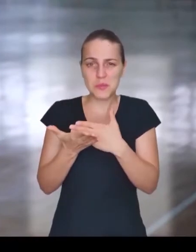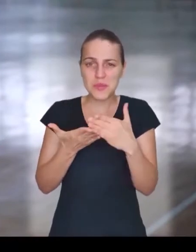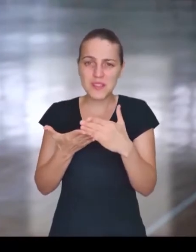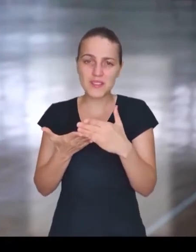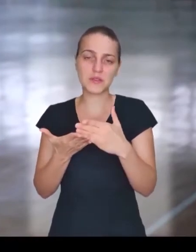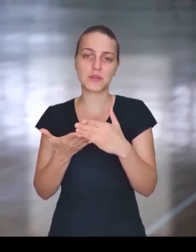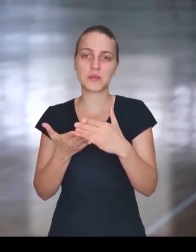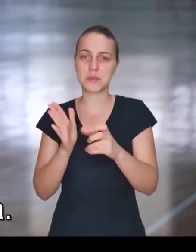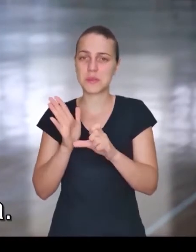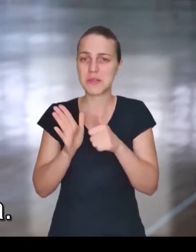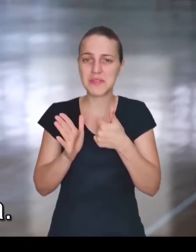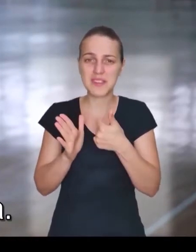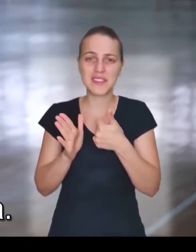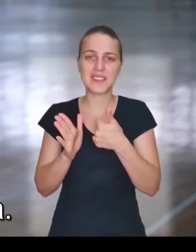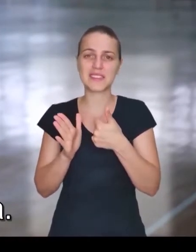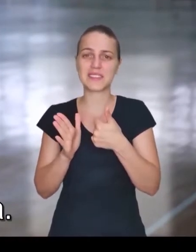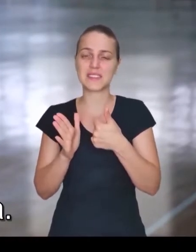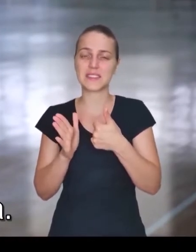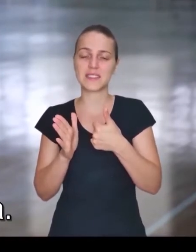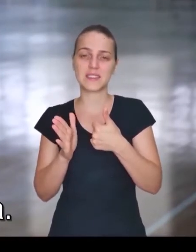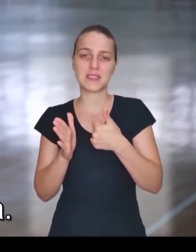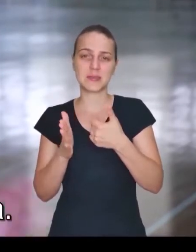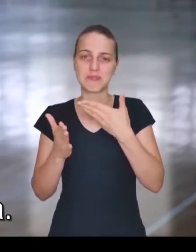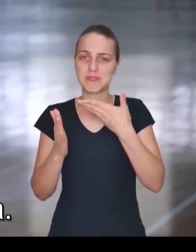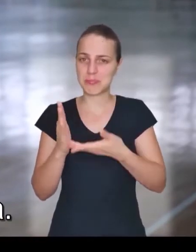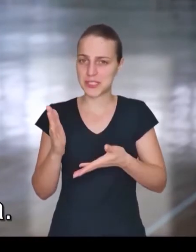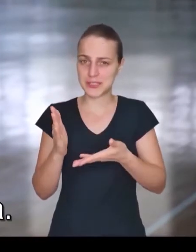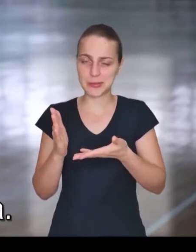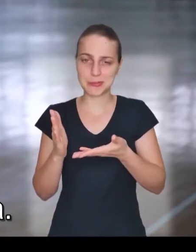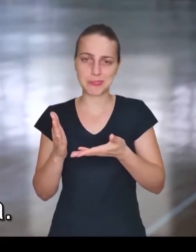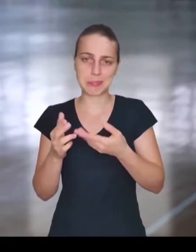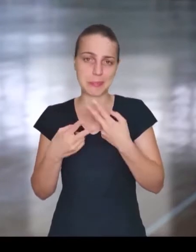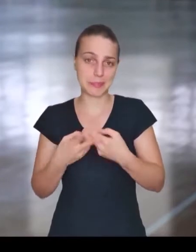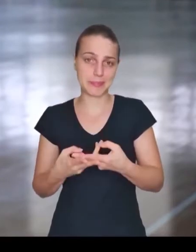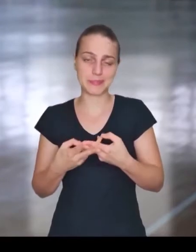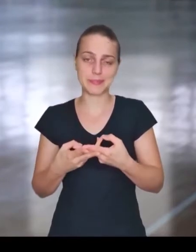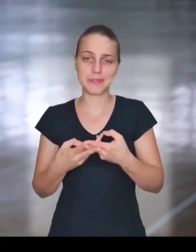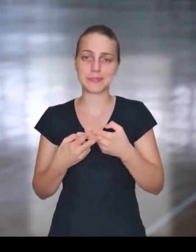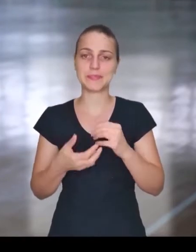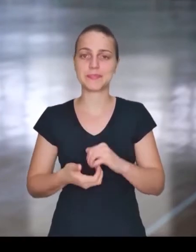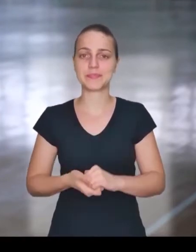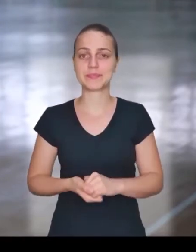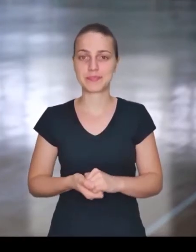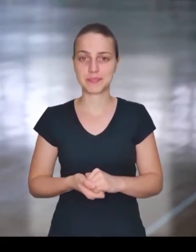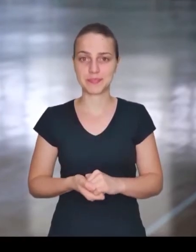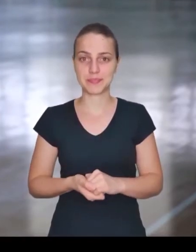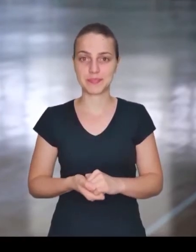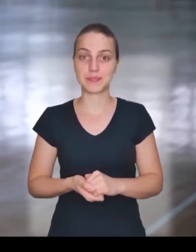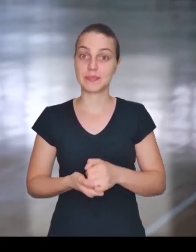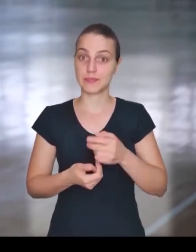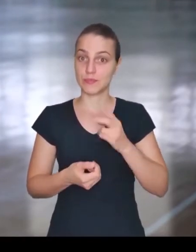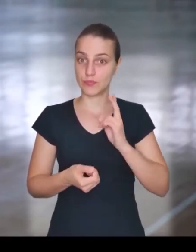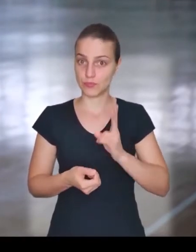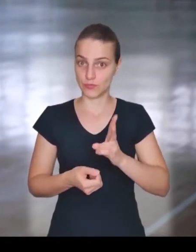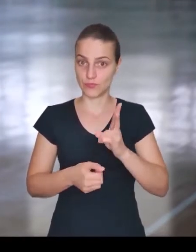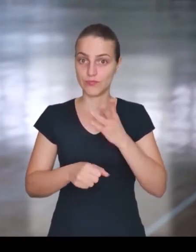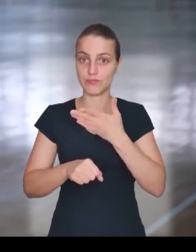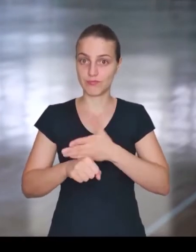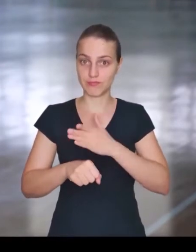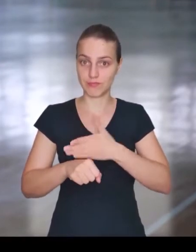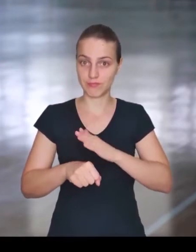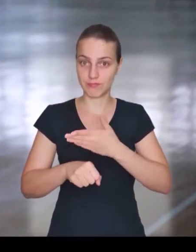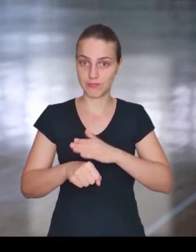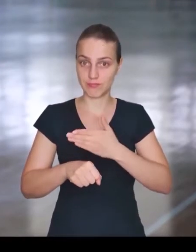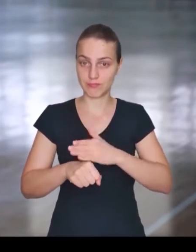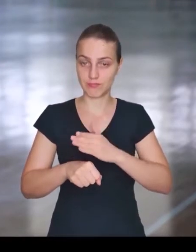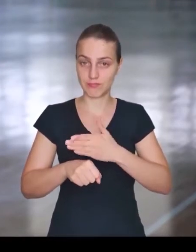iniciante, normal, né? Vai, primeira vez é saco de pancada e não adianta. Aí continuamos treinando. Aí,